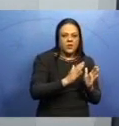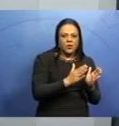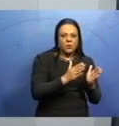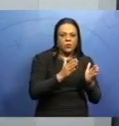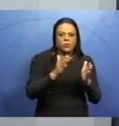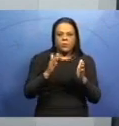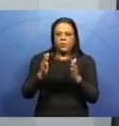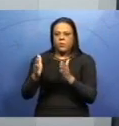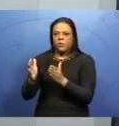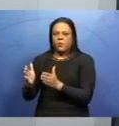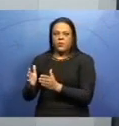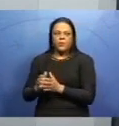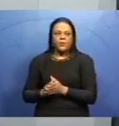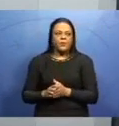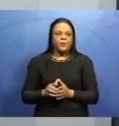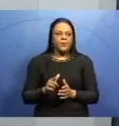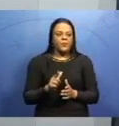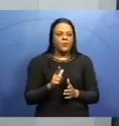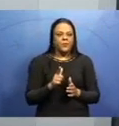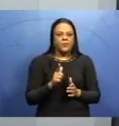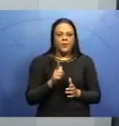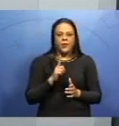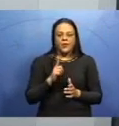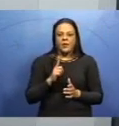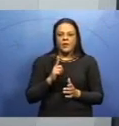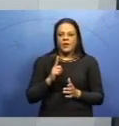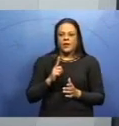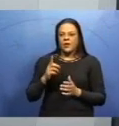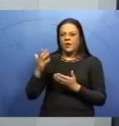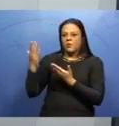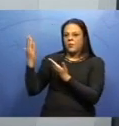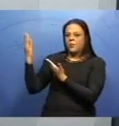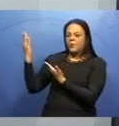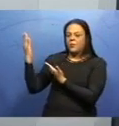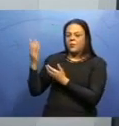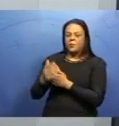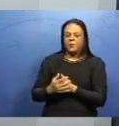evaporação. Aqui em outra forma.